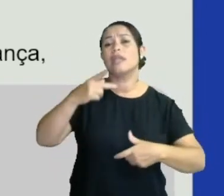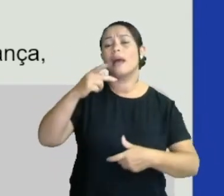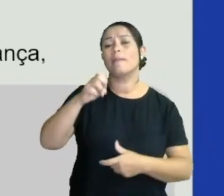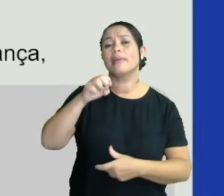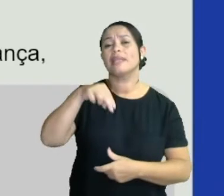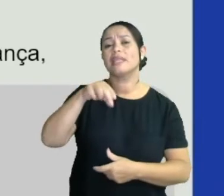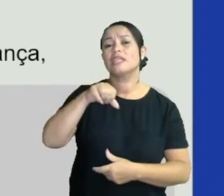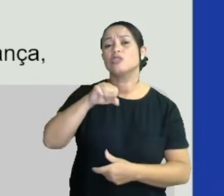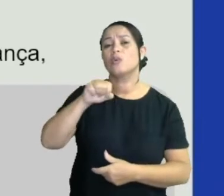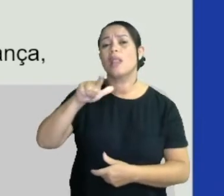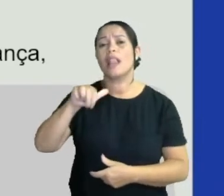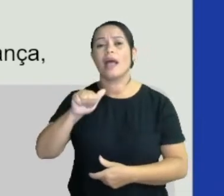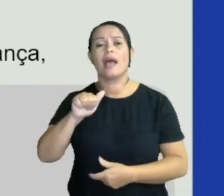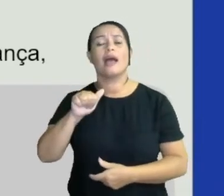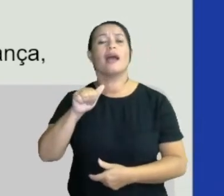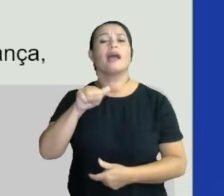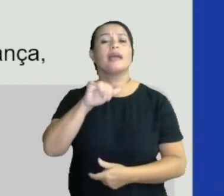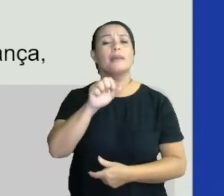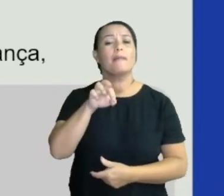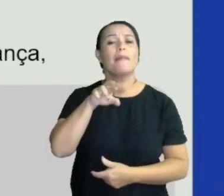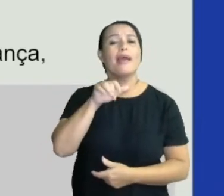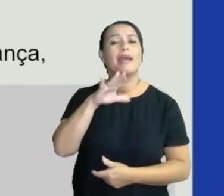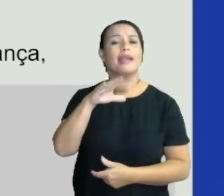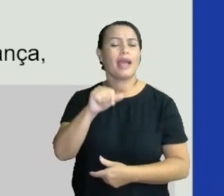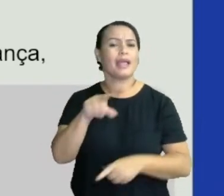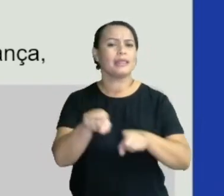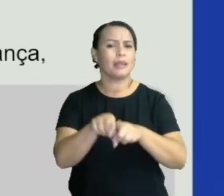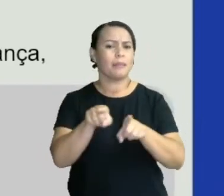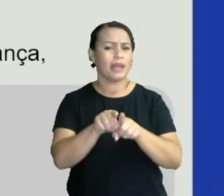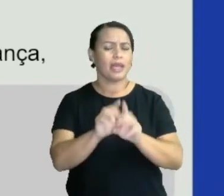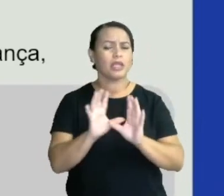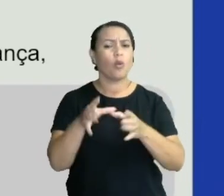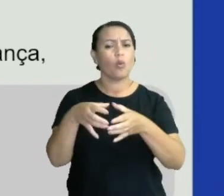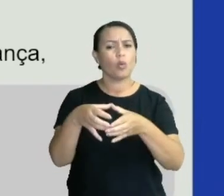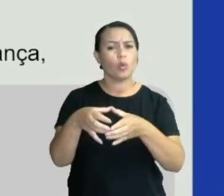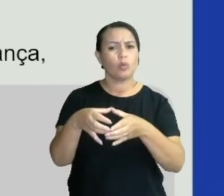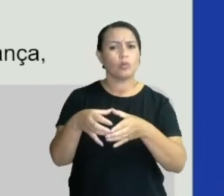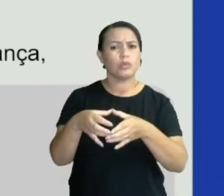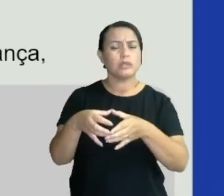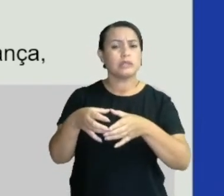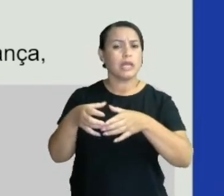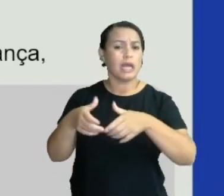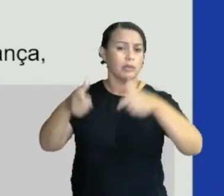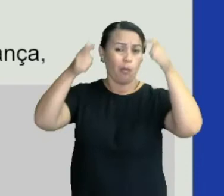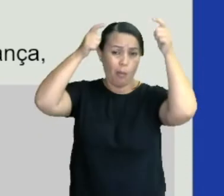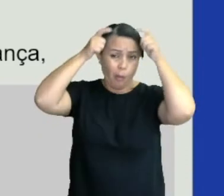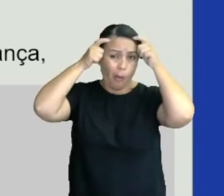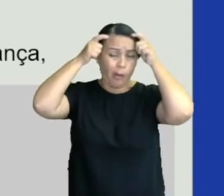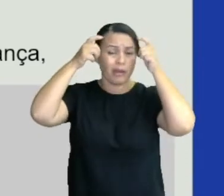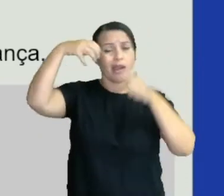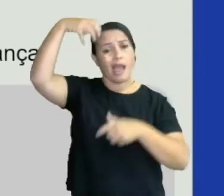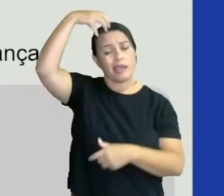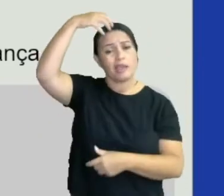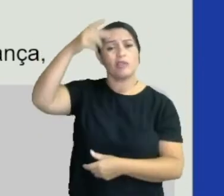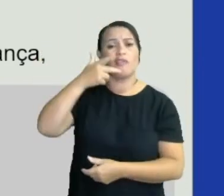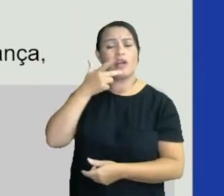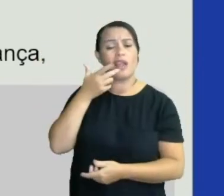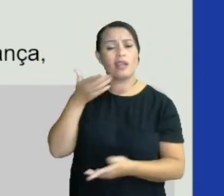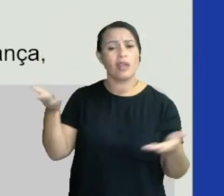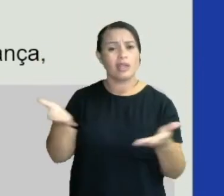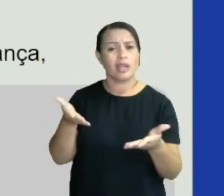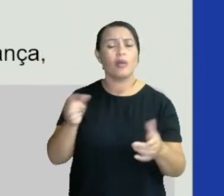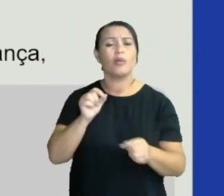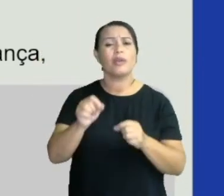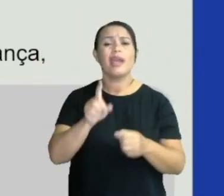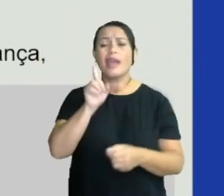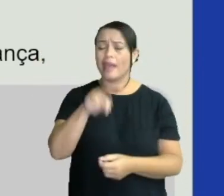dos fatores. A formação das monarquias, dessas monarquias que eu estou falando até agora, é o resultado, por